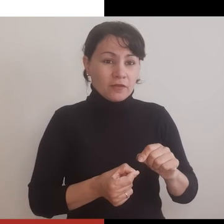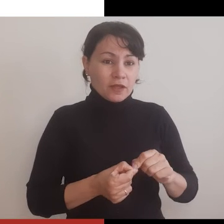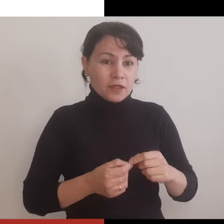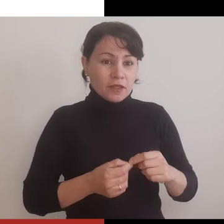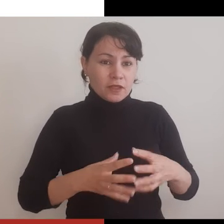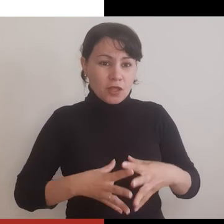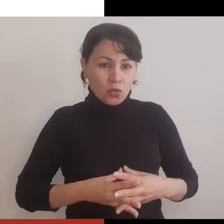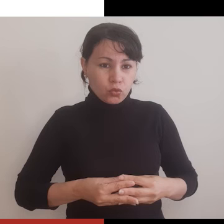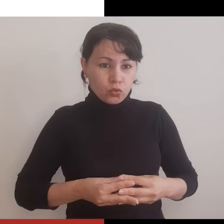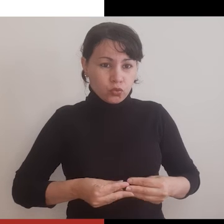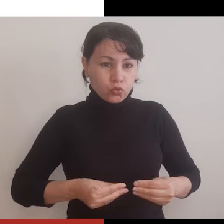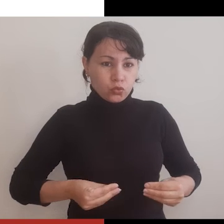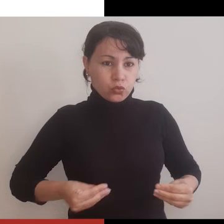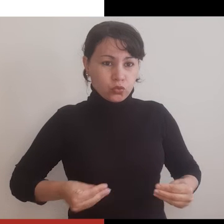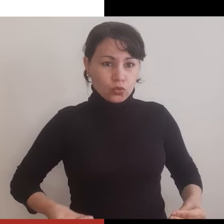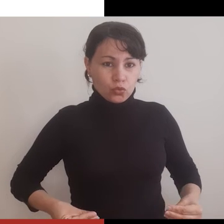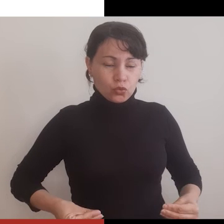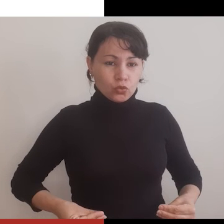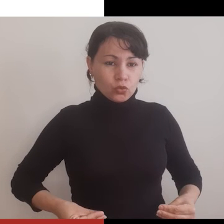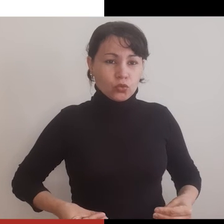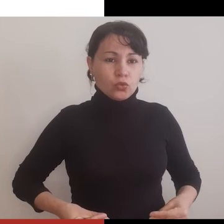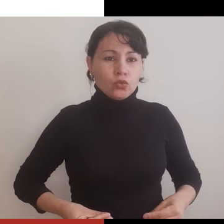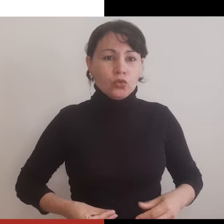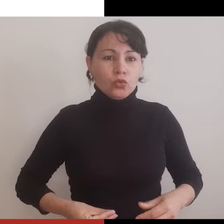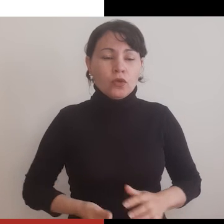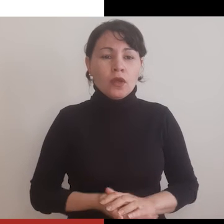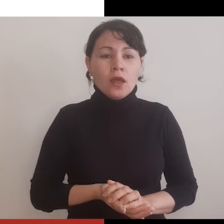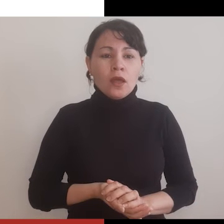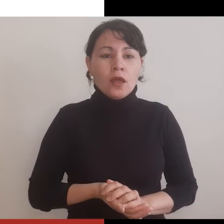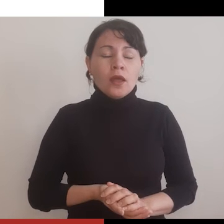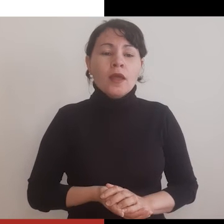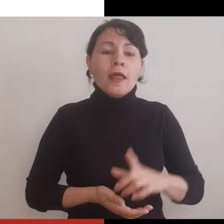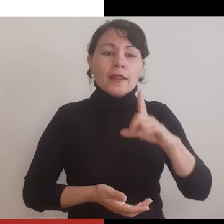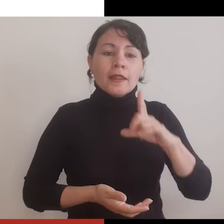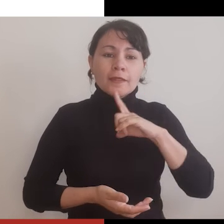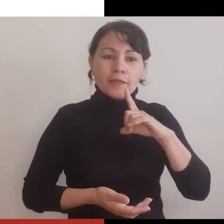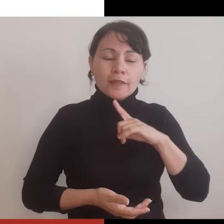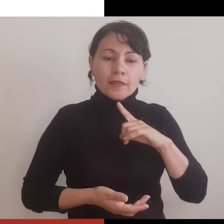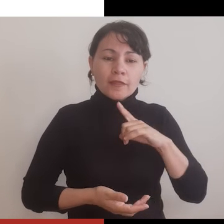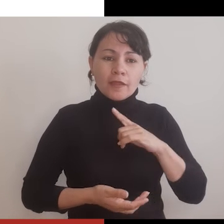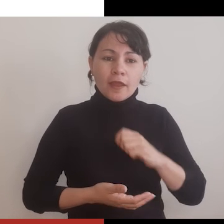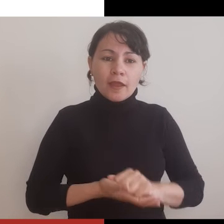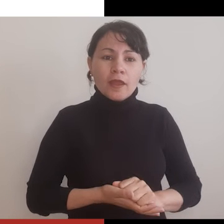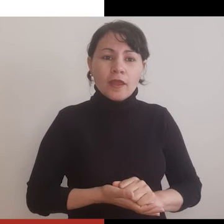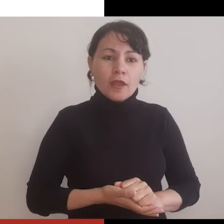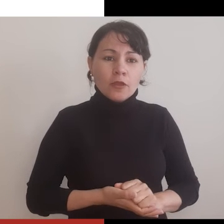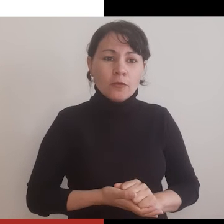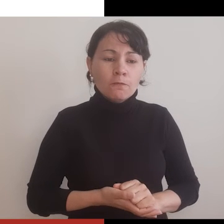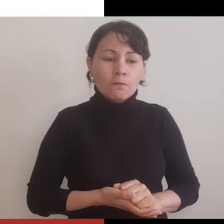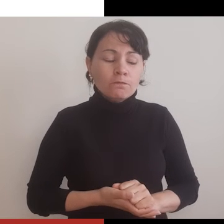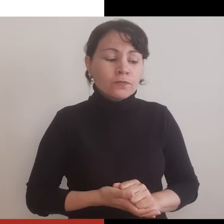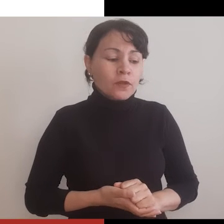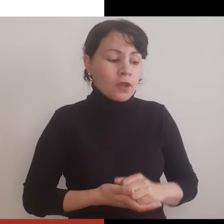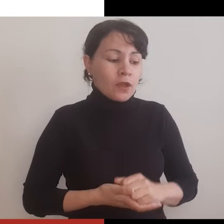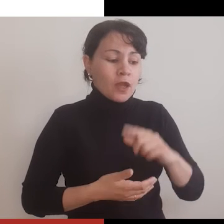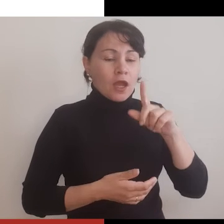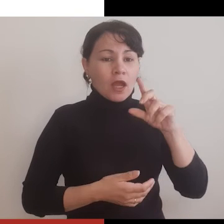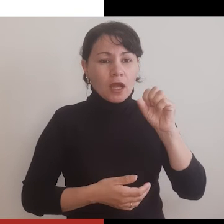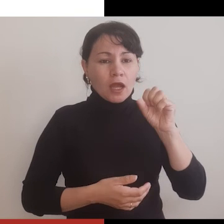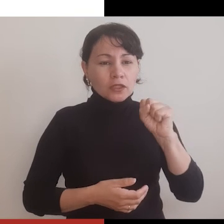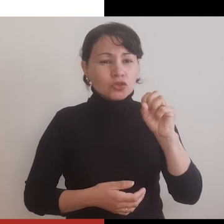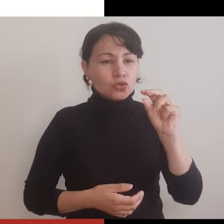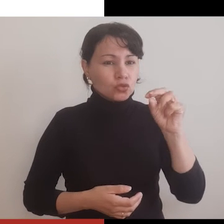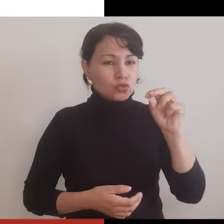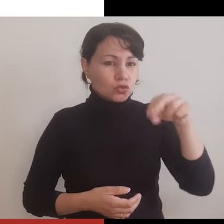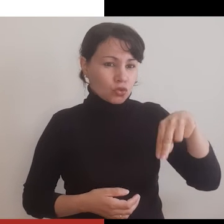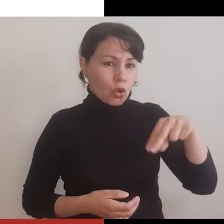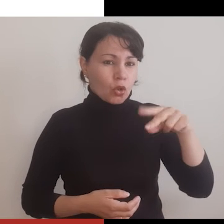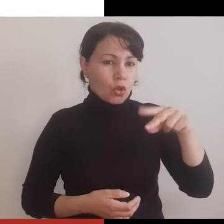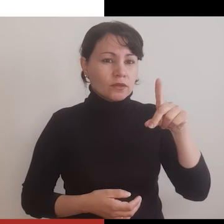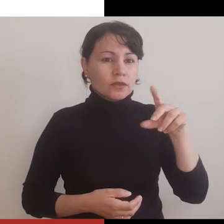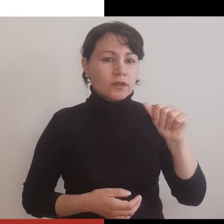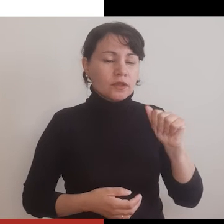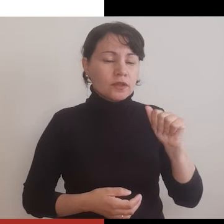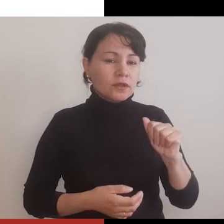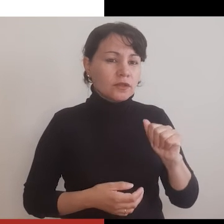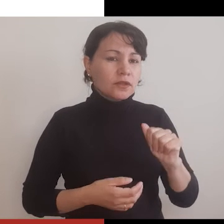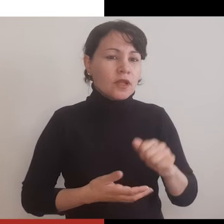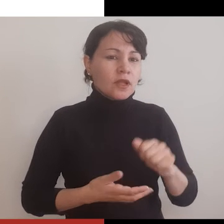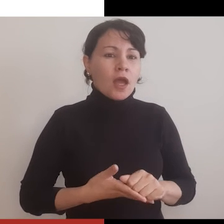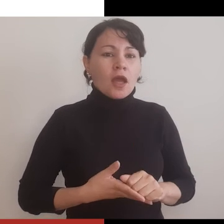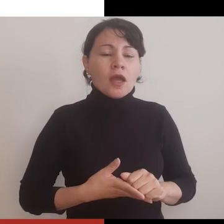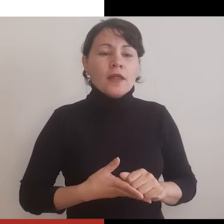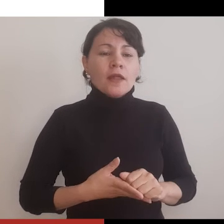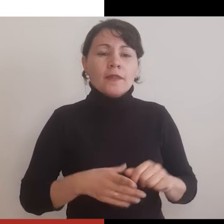esvaziamento gástrico do paciente. Temos a sonda interal Doppler-Roth, onde essa sonda ela possui uma ponta